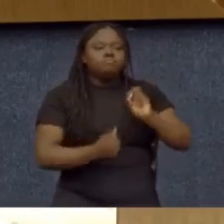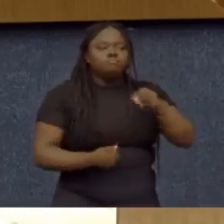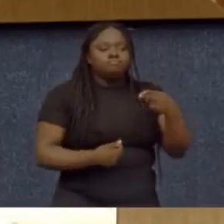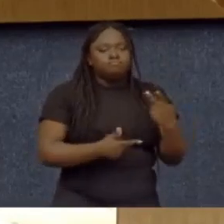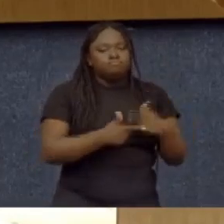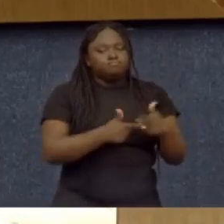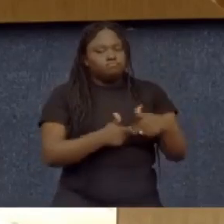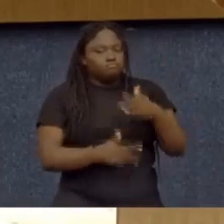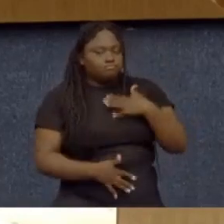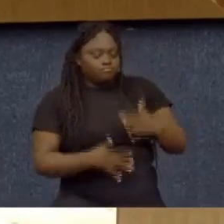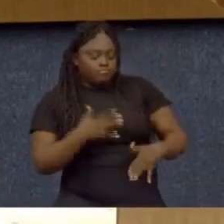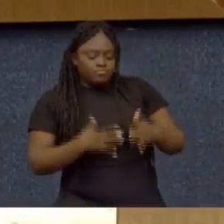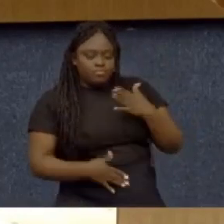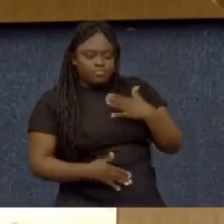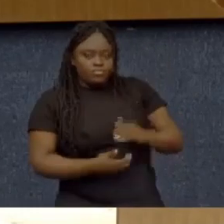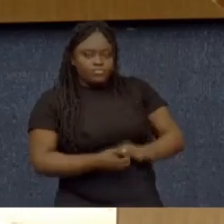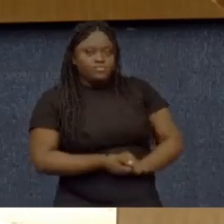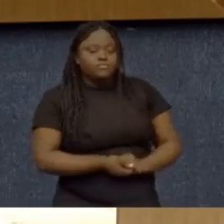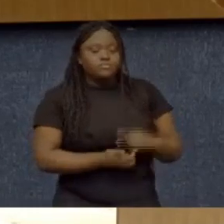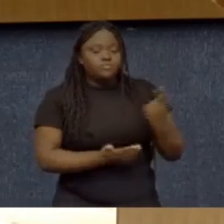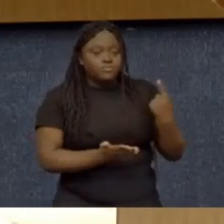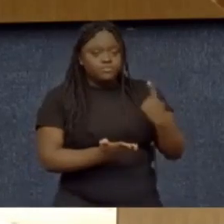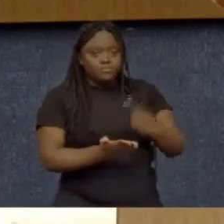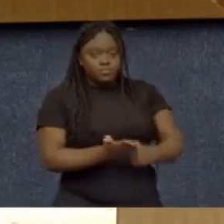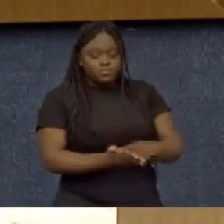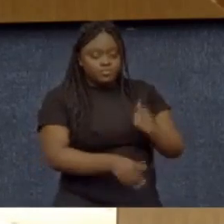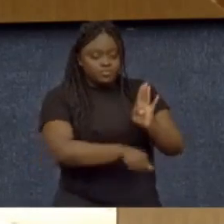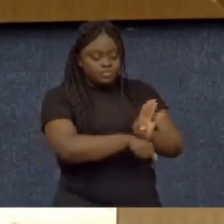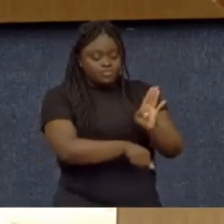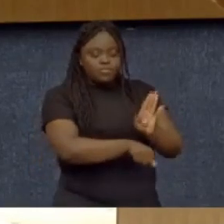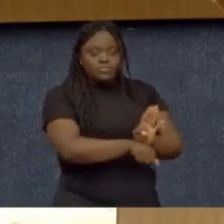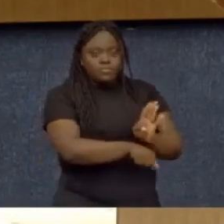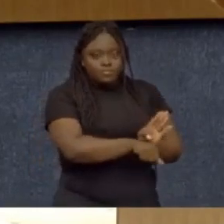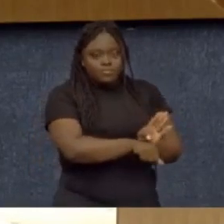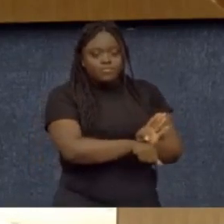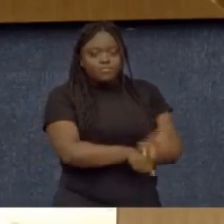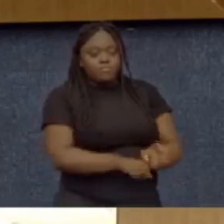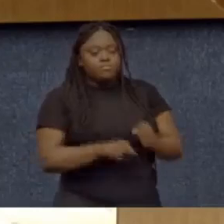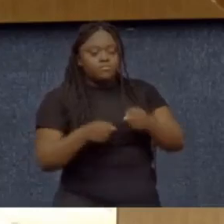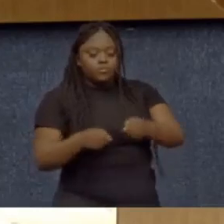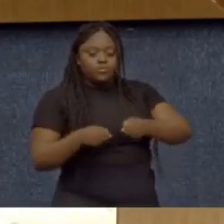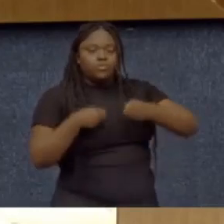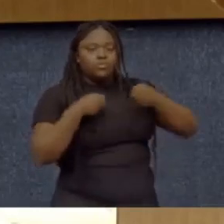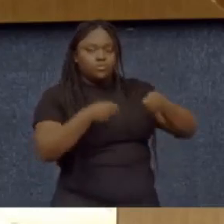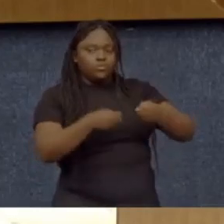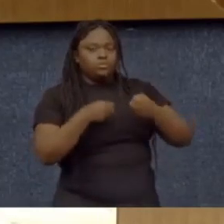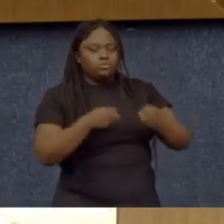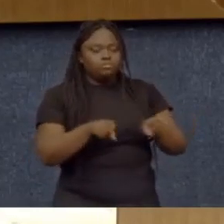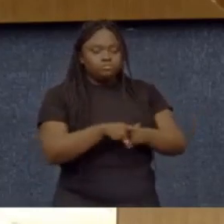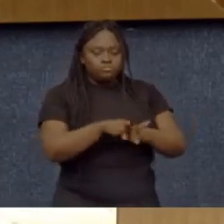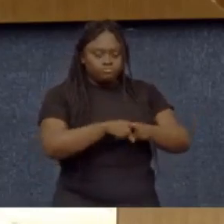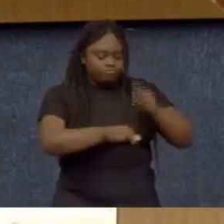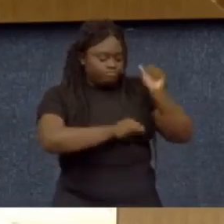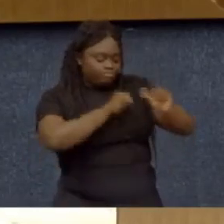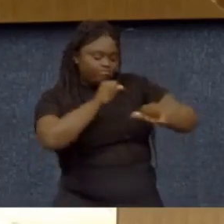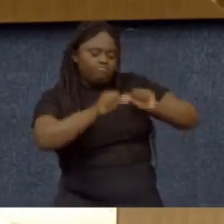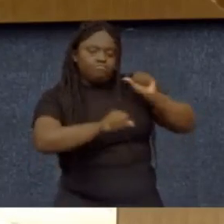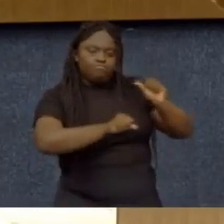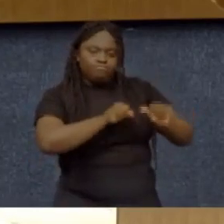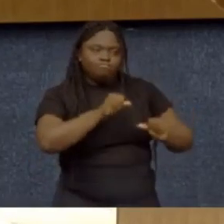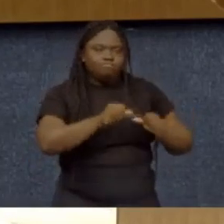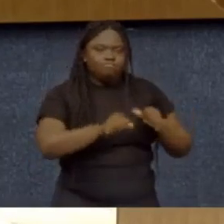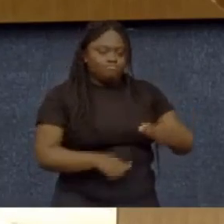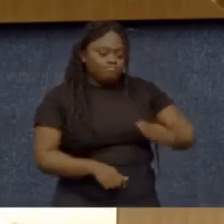física. Este compromisso com a solidariedade é uma forma poderosa e transformadora